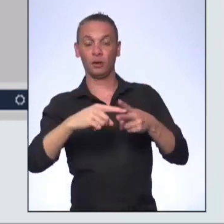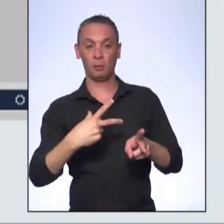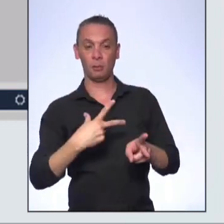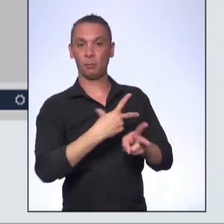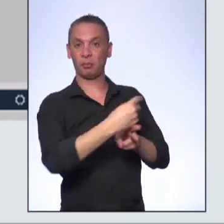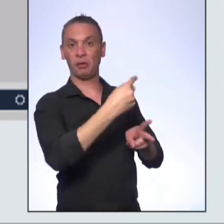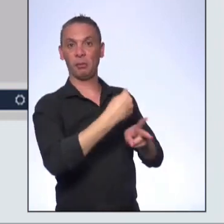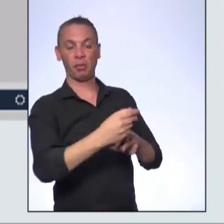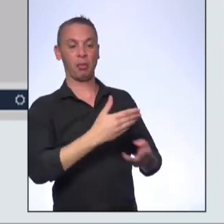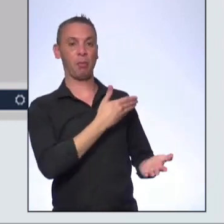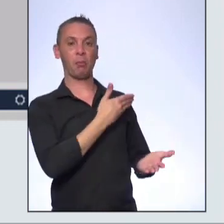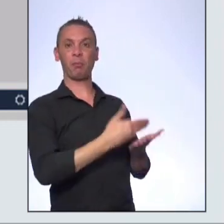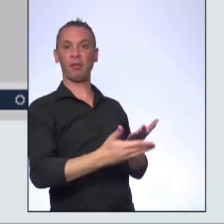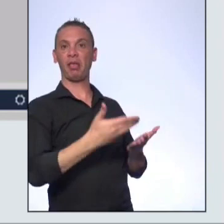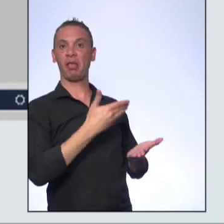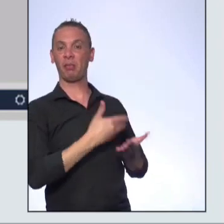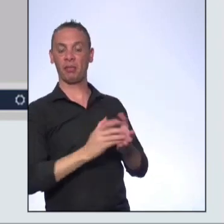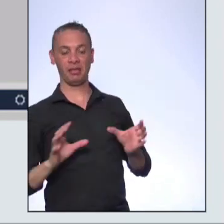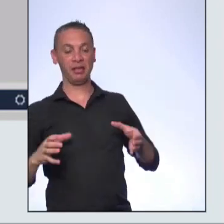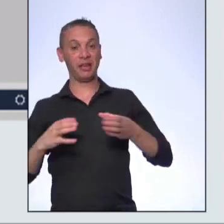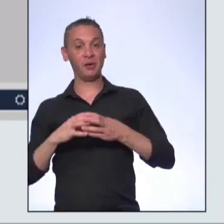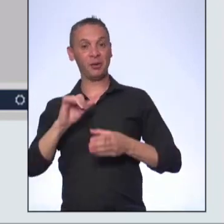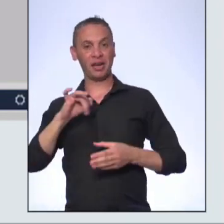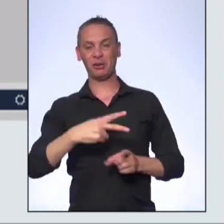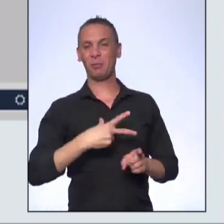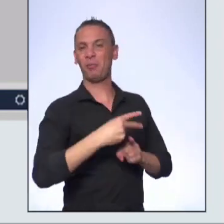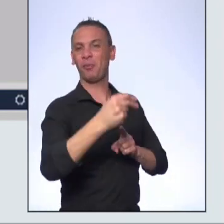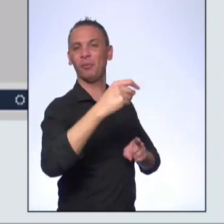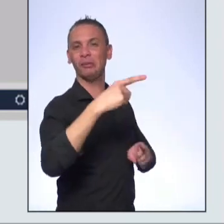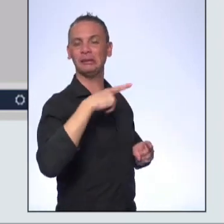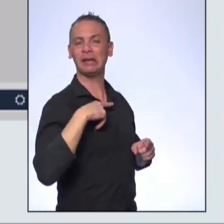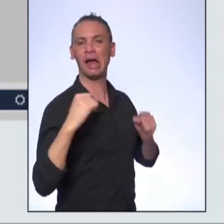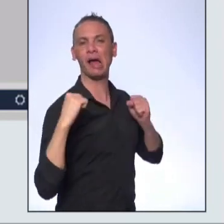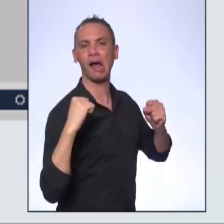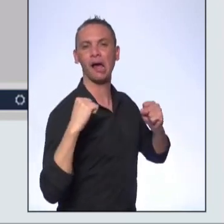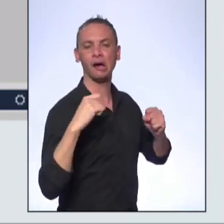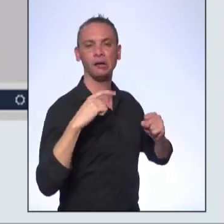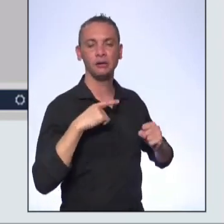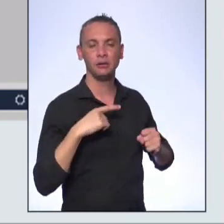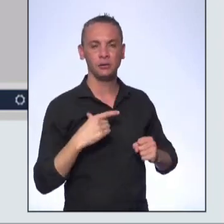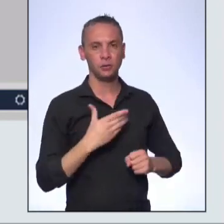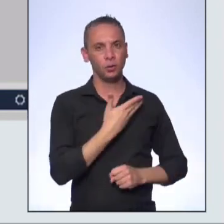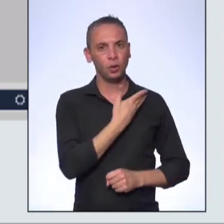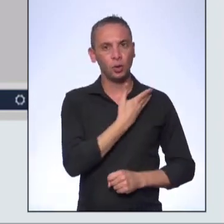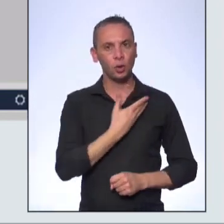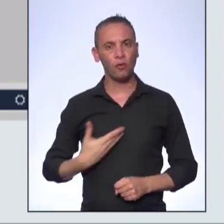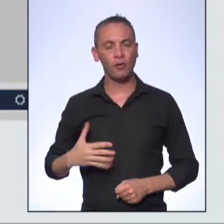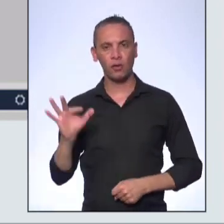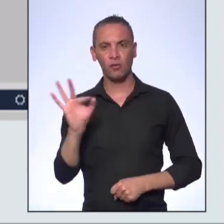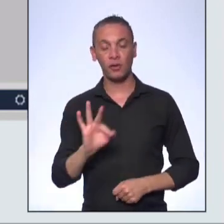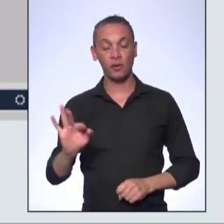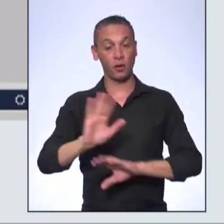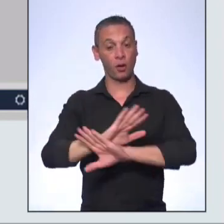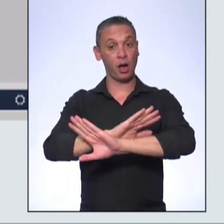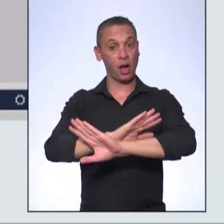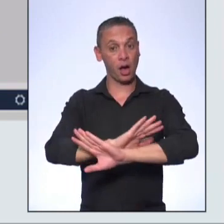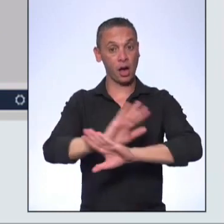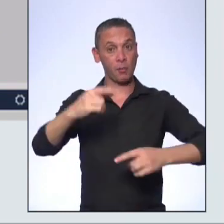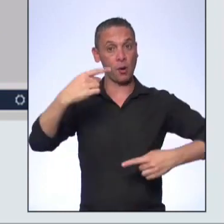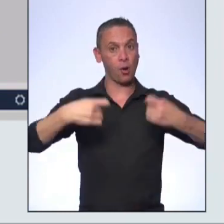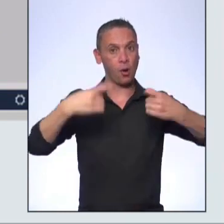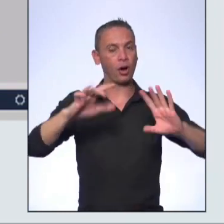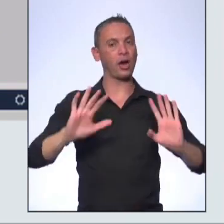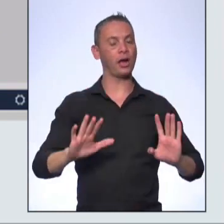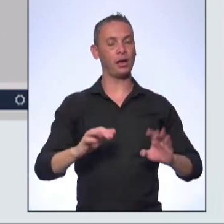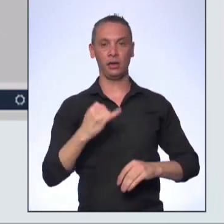forma humilhante pela comunidade de Canudos. O governo federal interferiu no conflito para defender as oligarquias